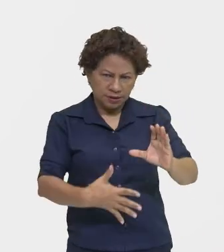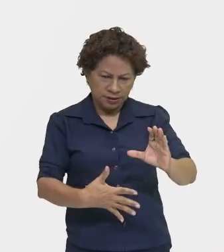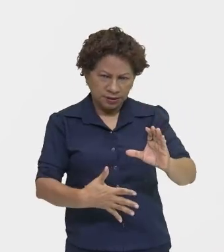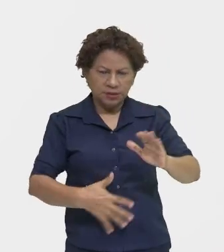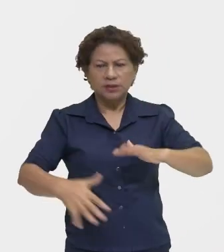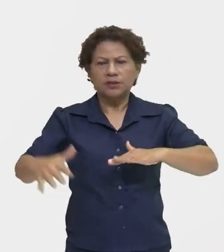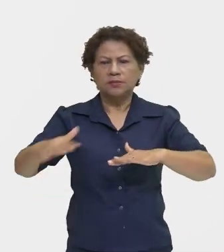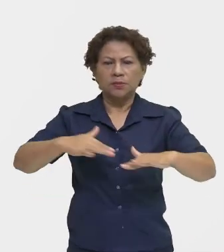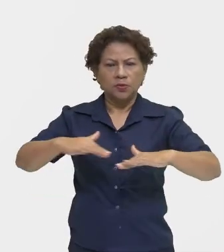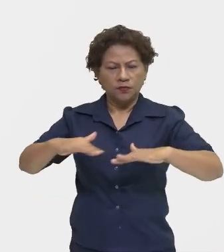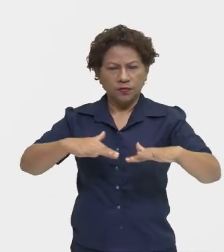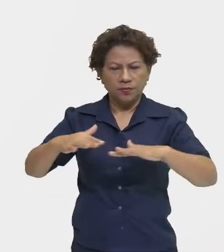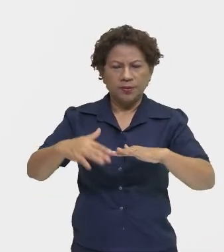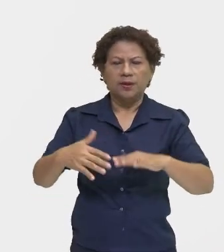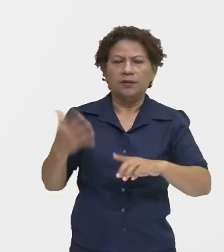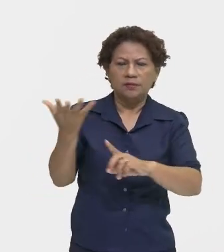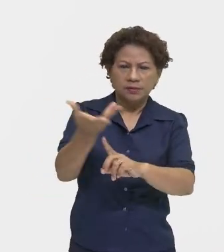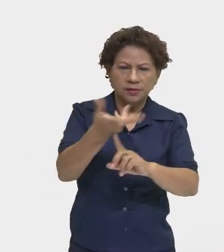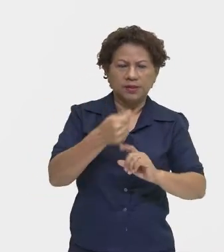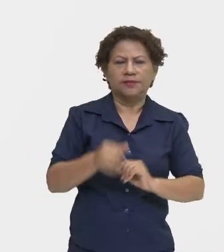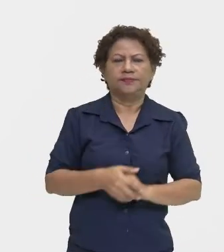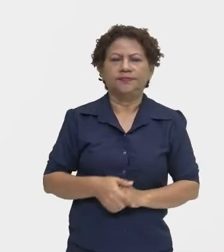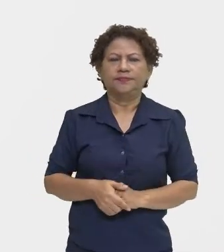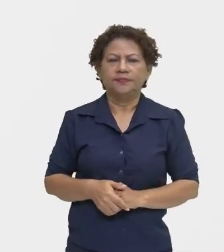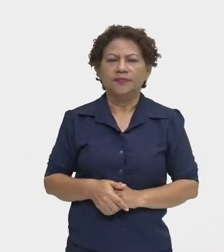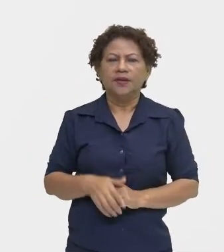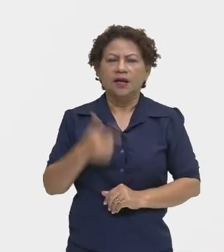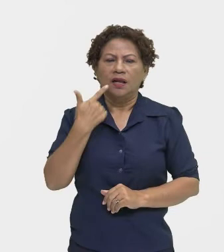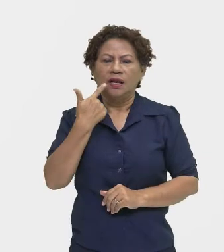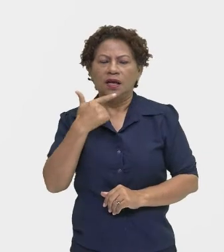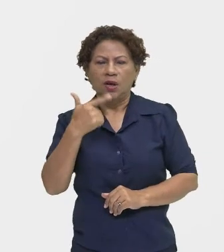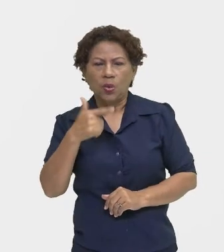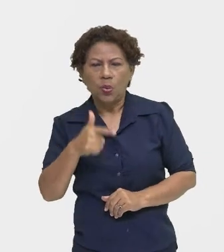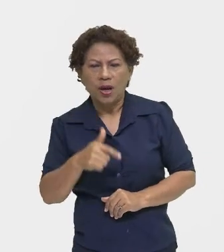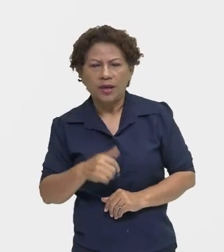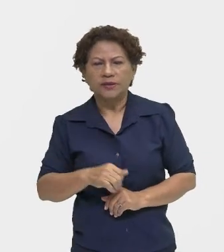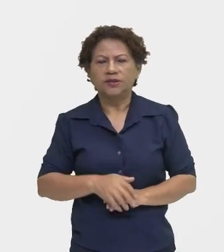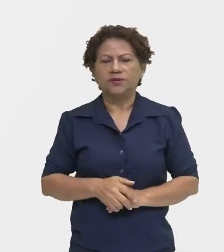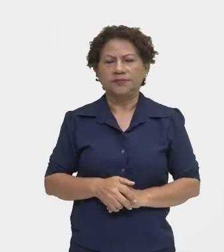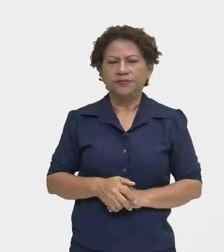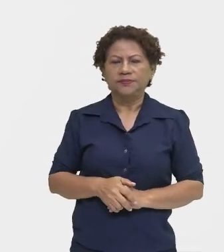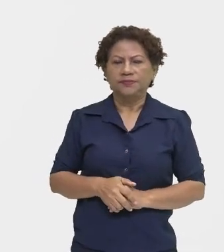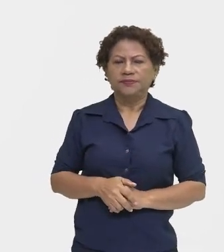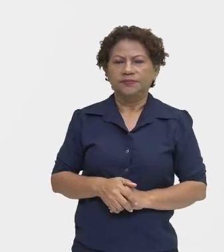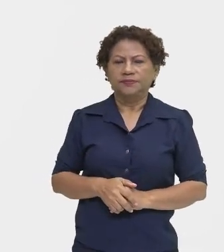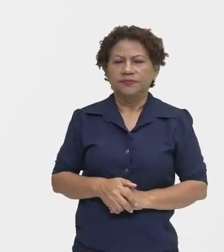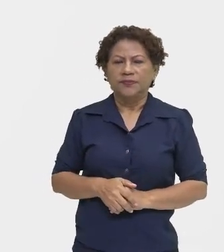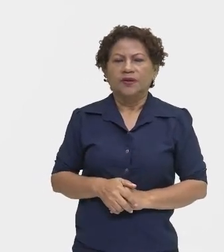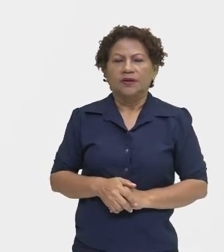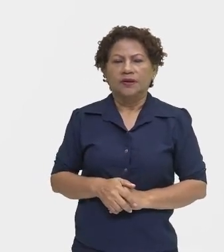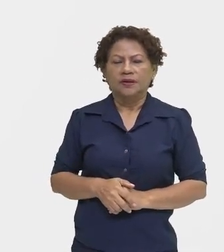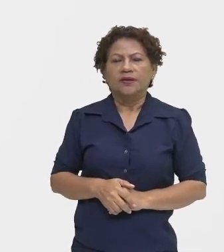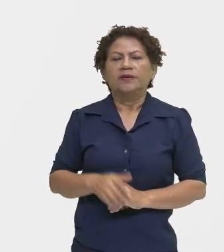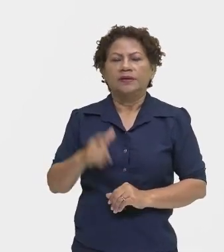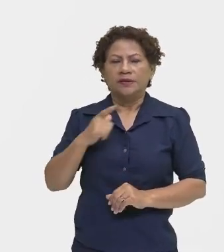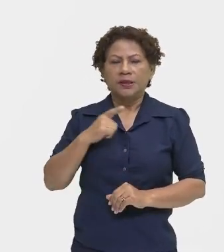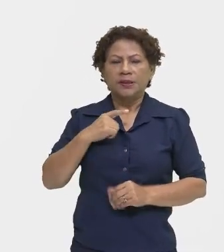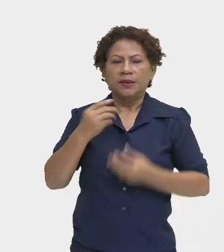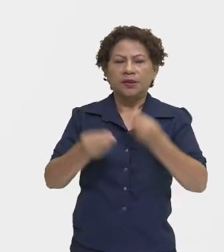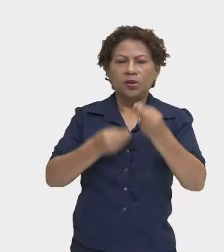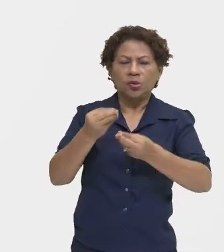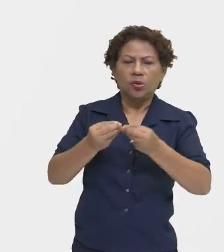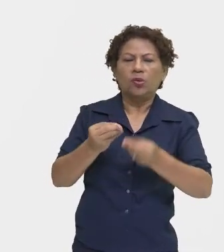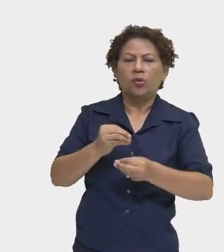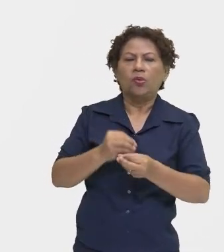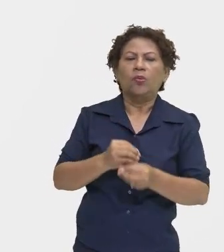movimento artístico? São linguagem figurativa e realista, referindo-se aos costumes, ideias,